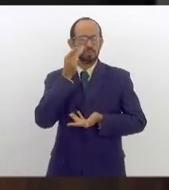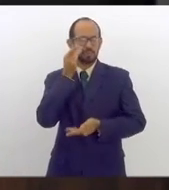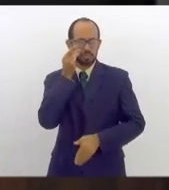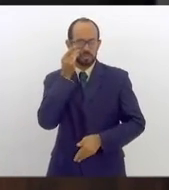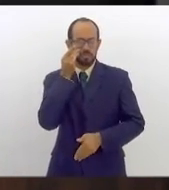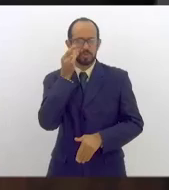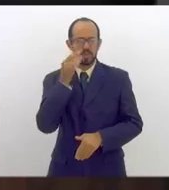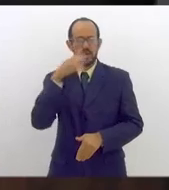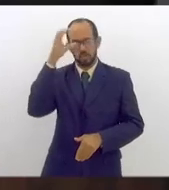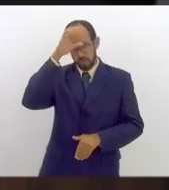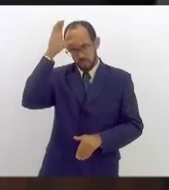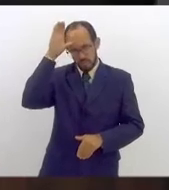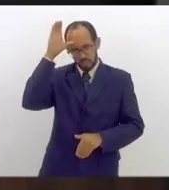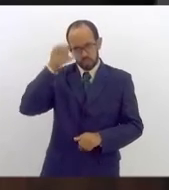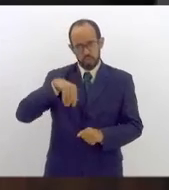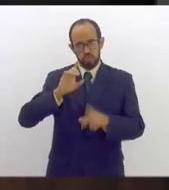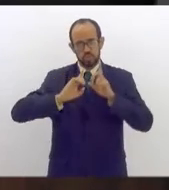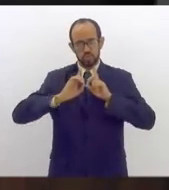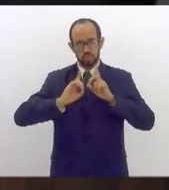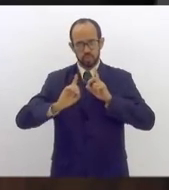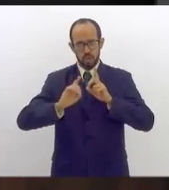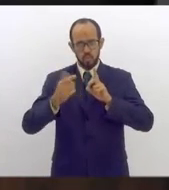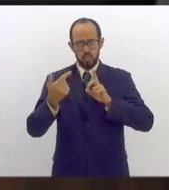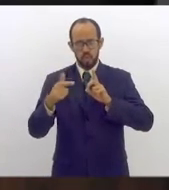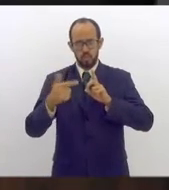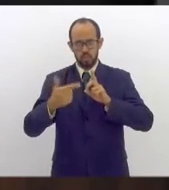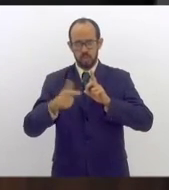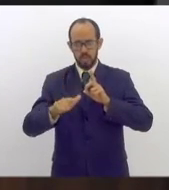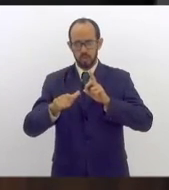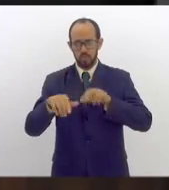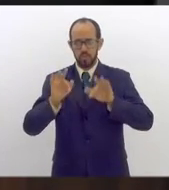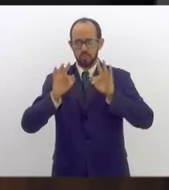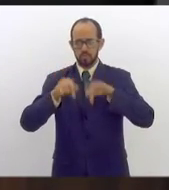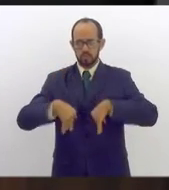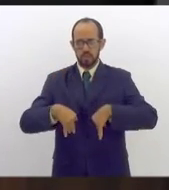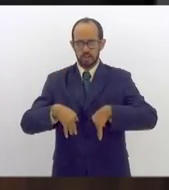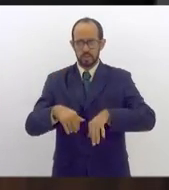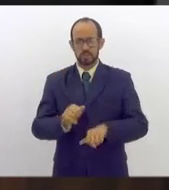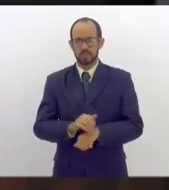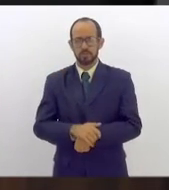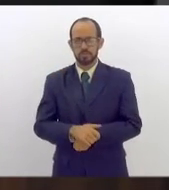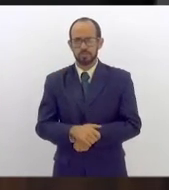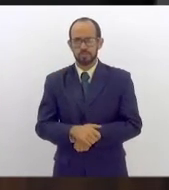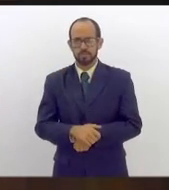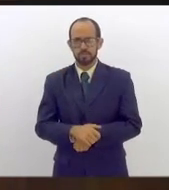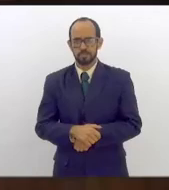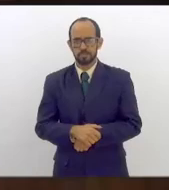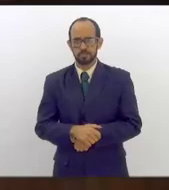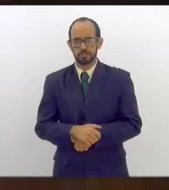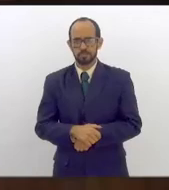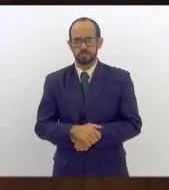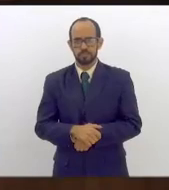público. Em discussão, não havendo o que queira discutir, encerrada a discussão.